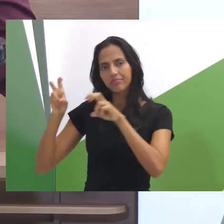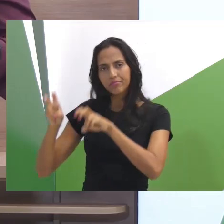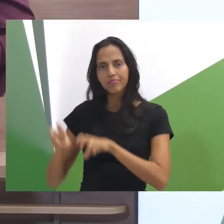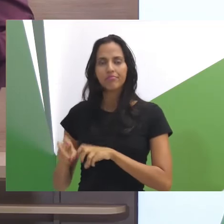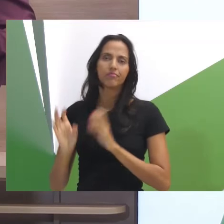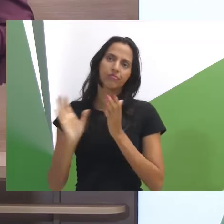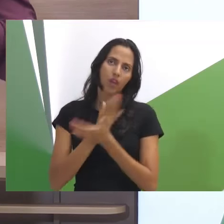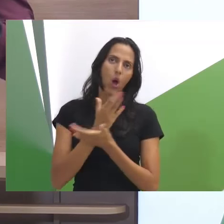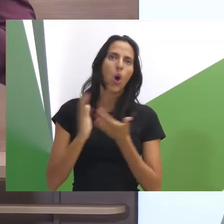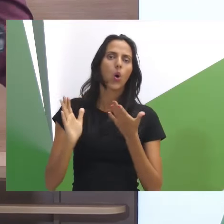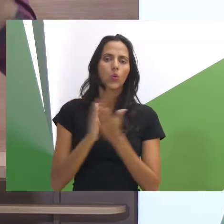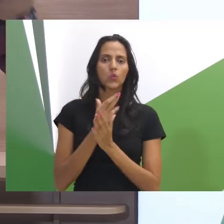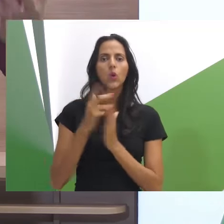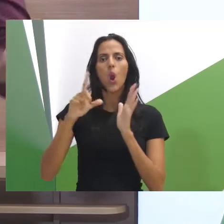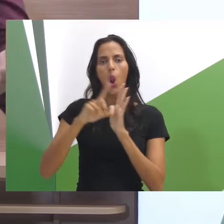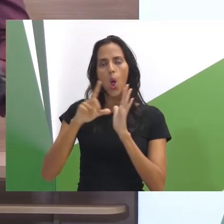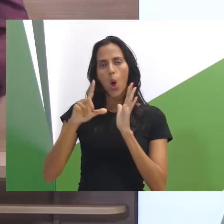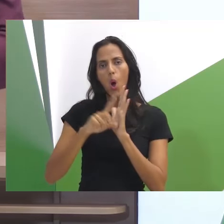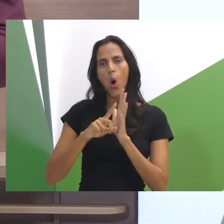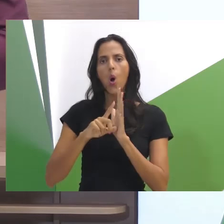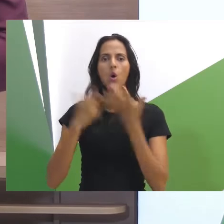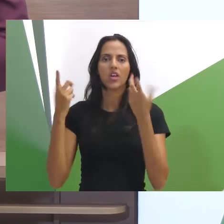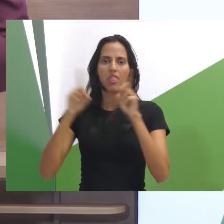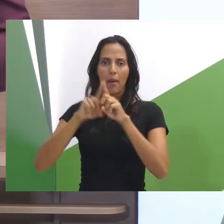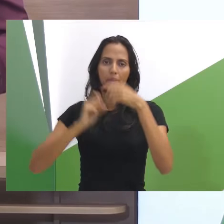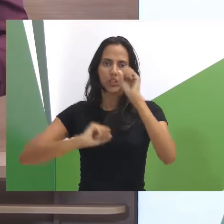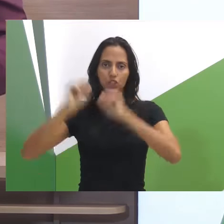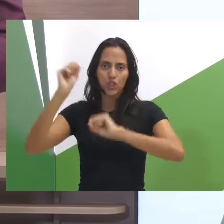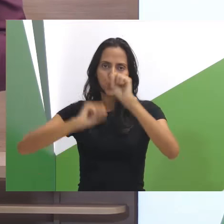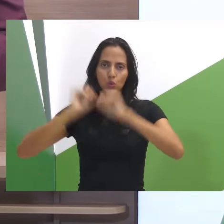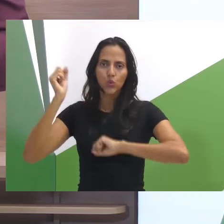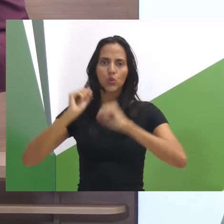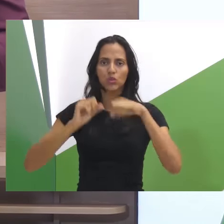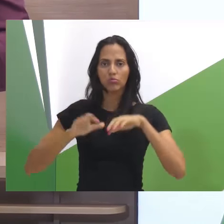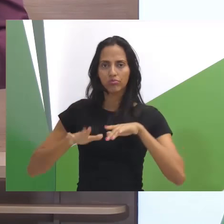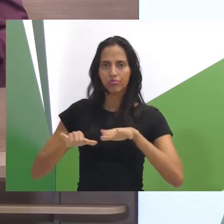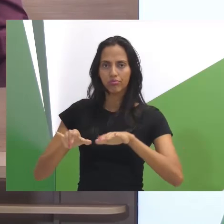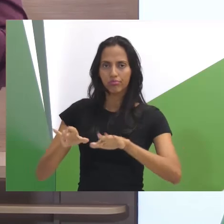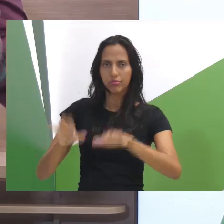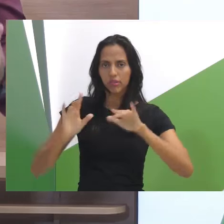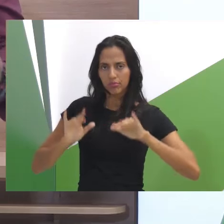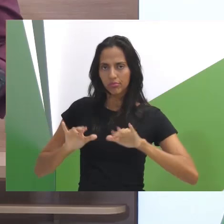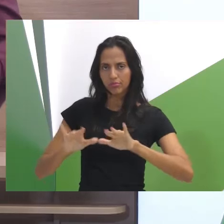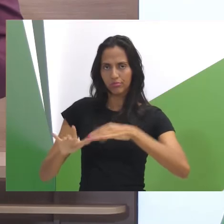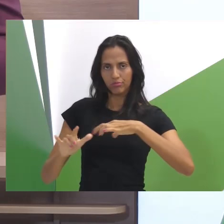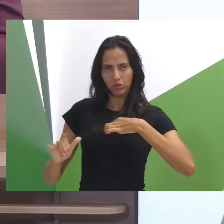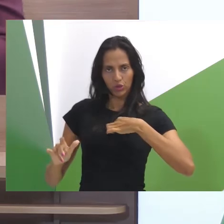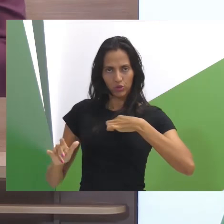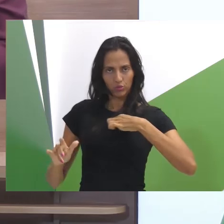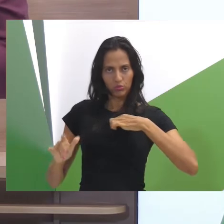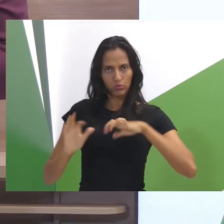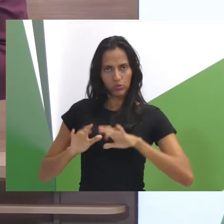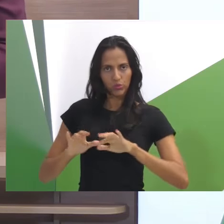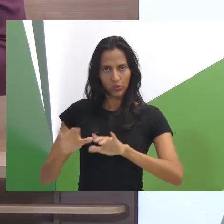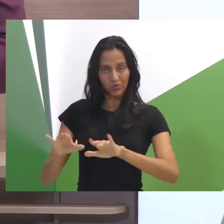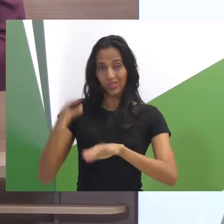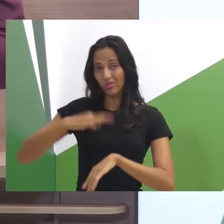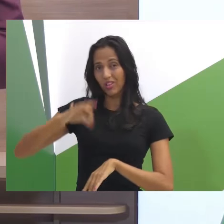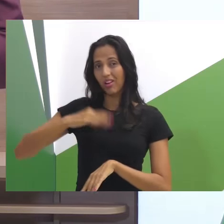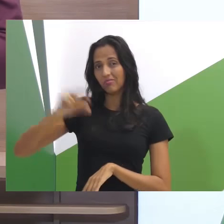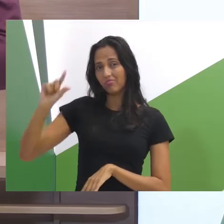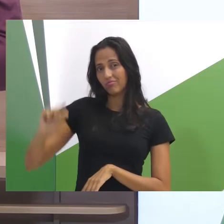de indústrias, têxteis, que fabricam roupas e essa escravidão ainda continua disfarçada. Aqui as pessoas recebem um salário tão baixo